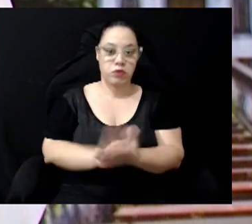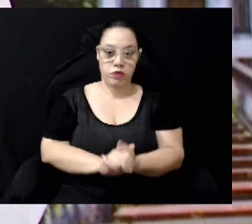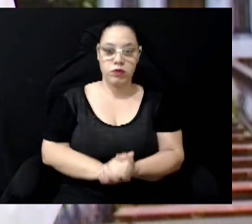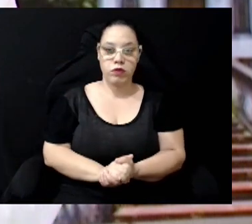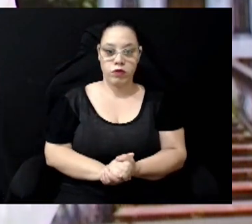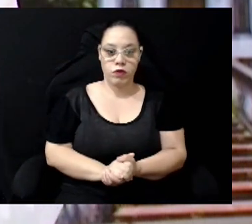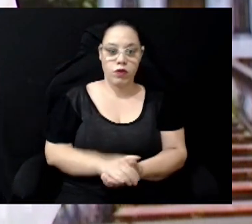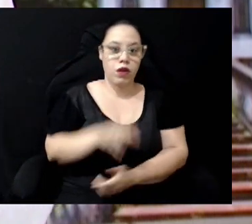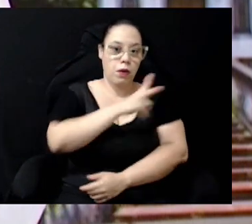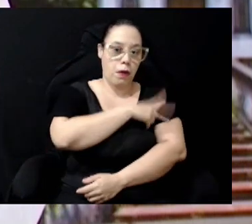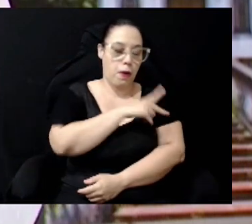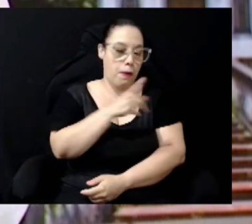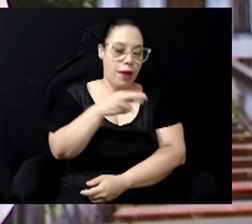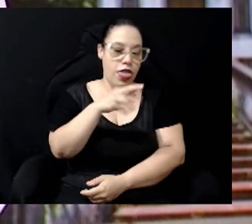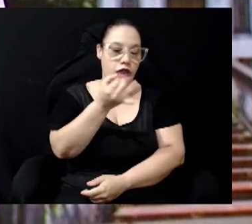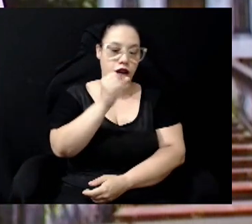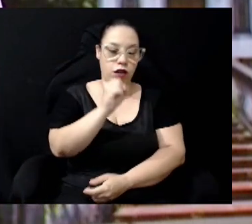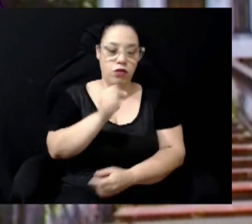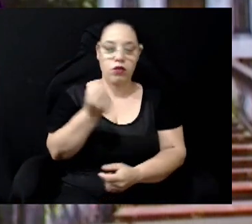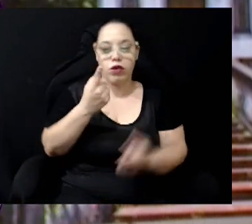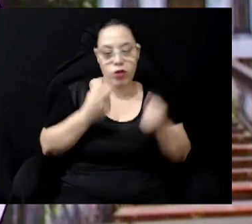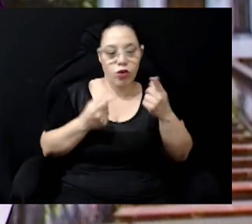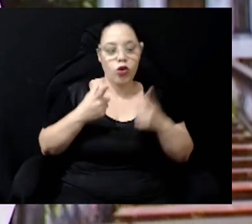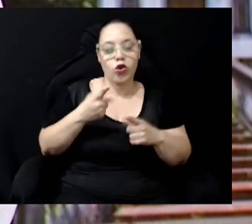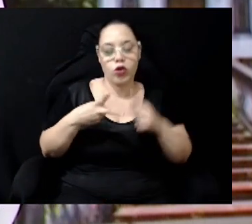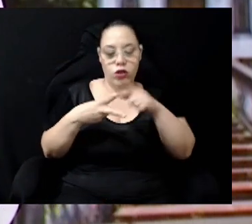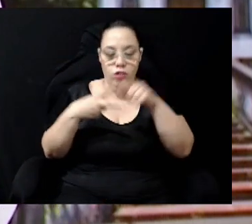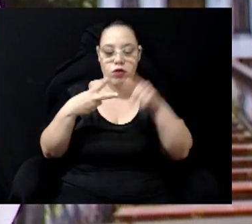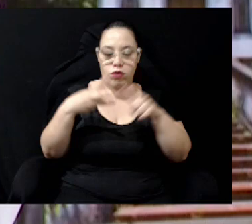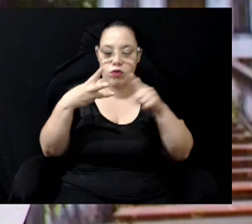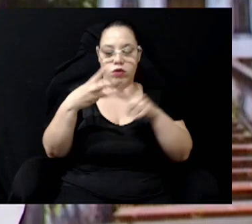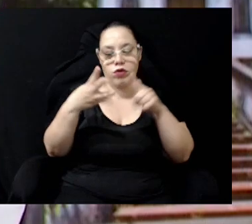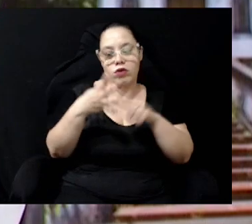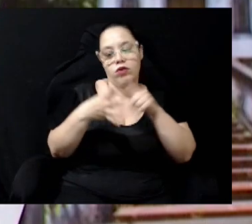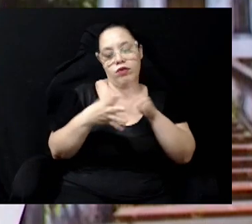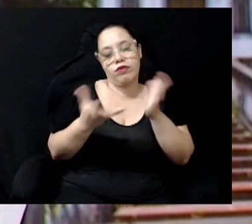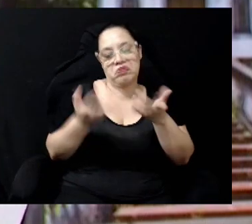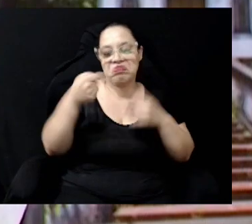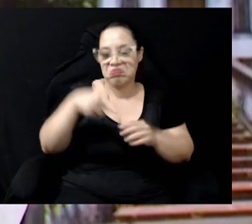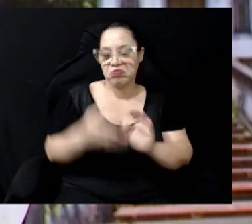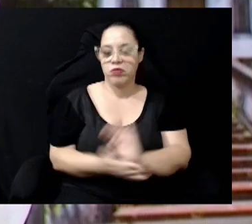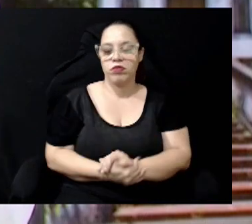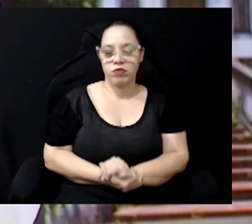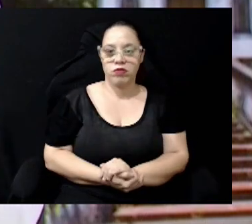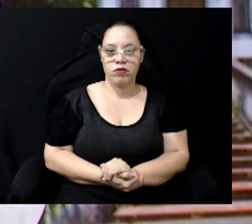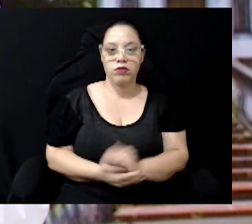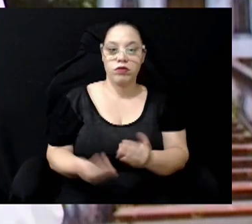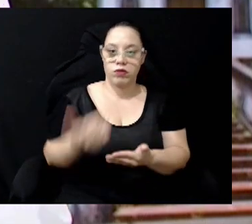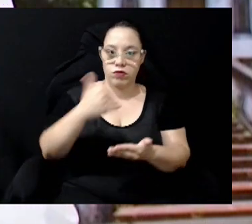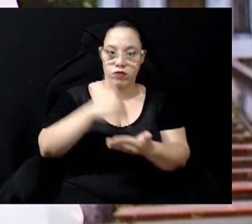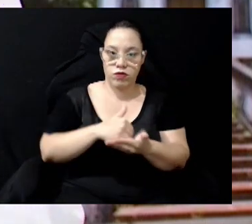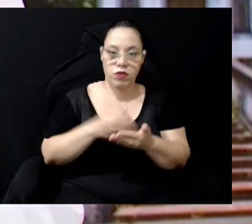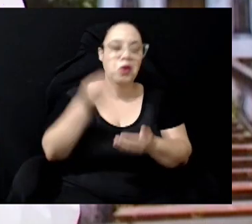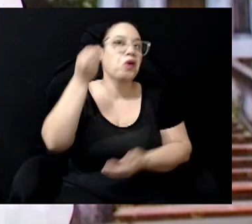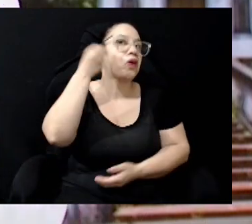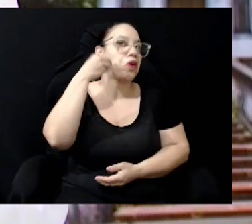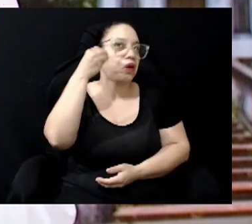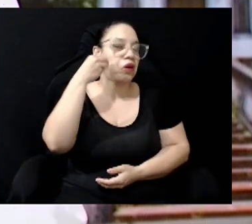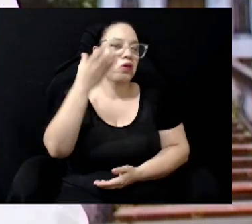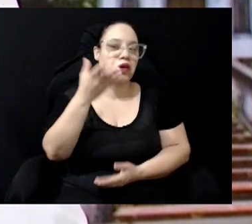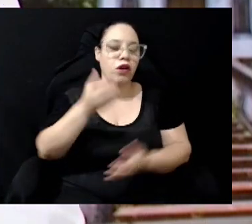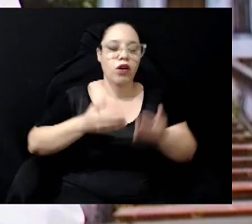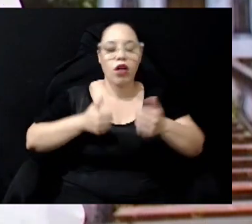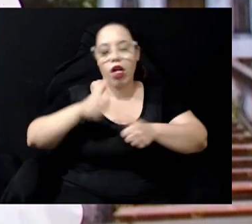padrinhos de cada uma das etapas, podendo aqui trazer suas experiências, trocar